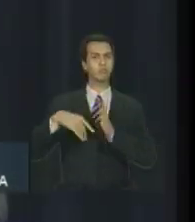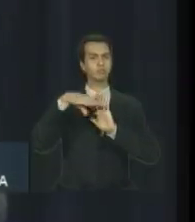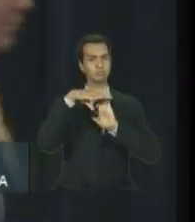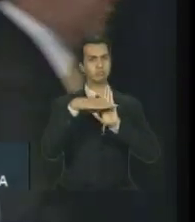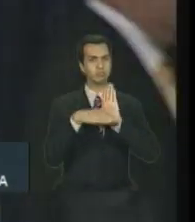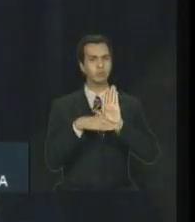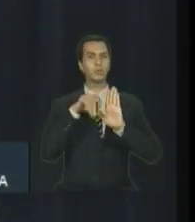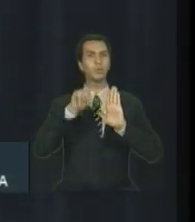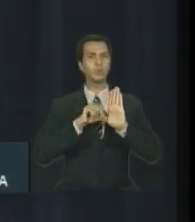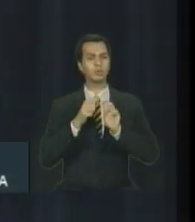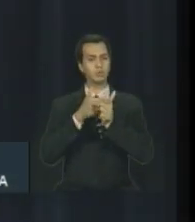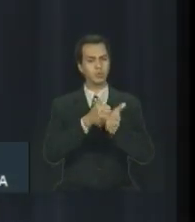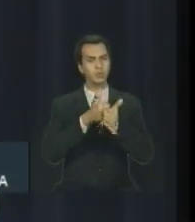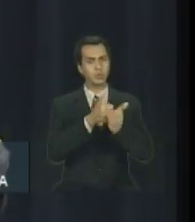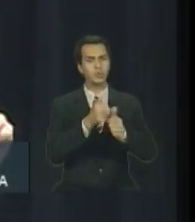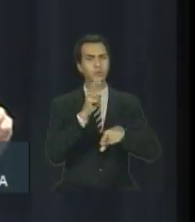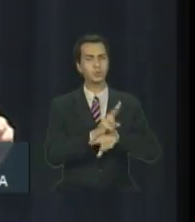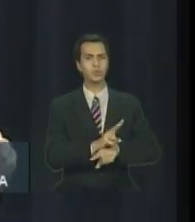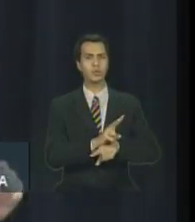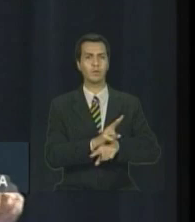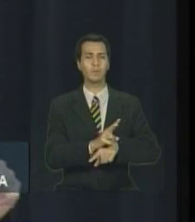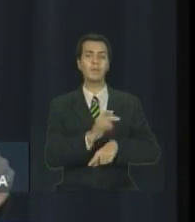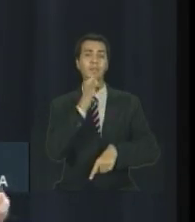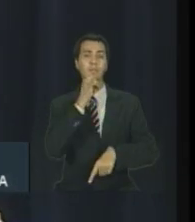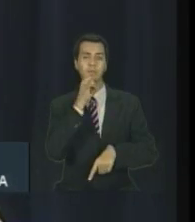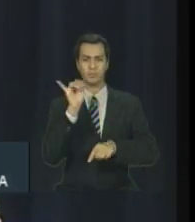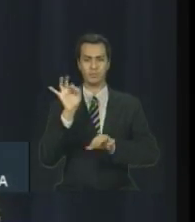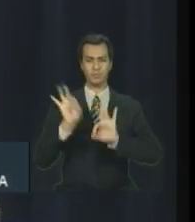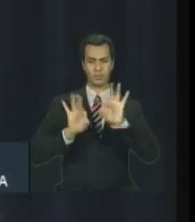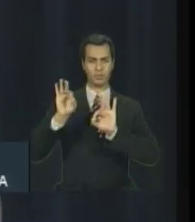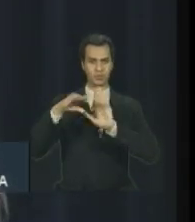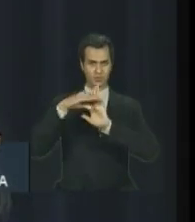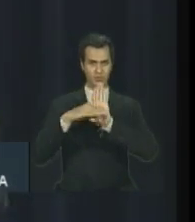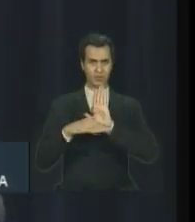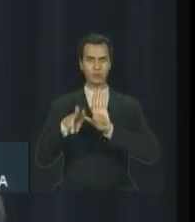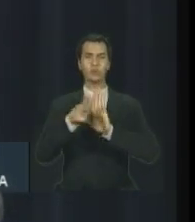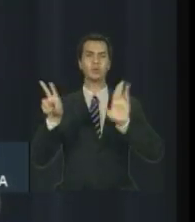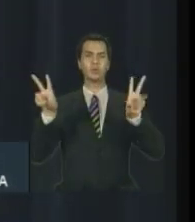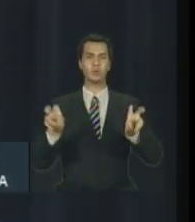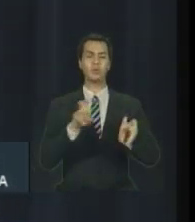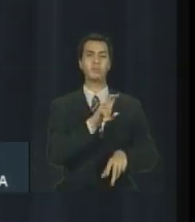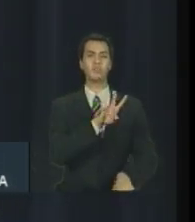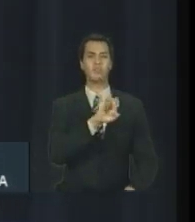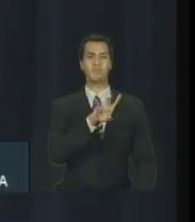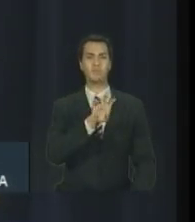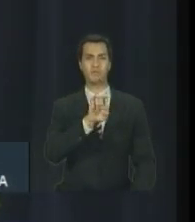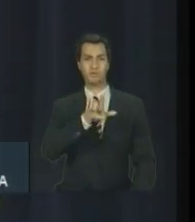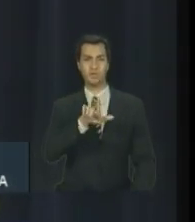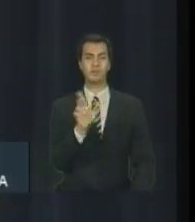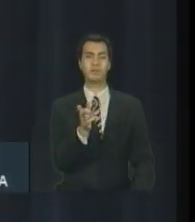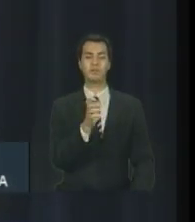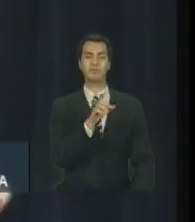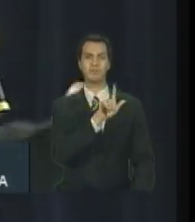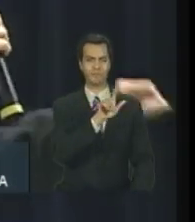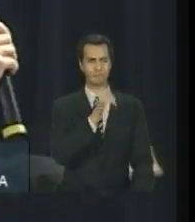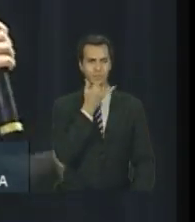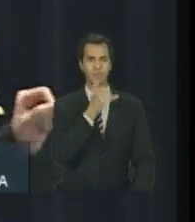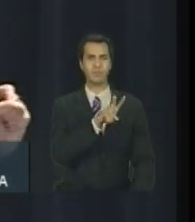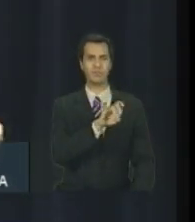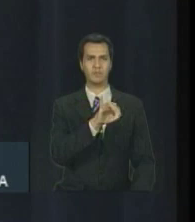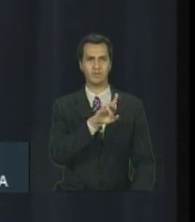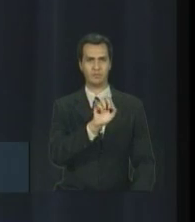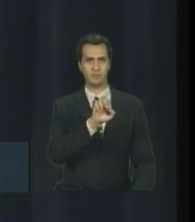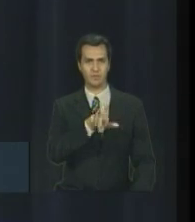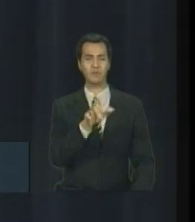monitoramento do Viver Sem Limite é um monitoramento integrado com a Casa Civil da Presidência da República e com o